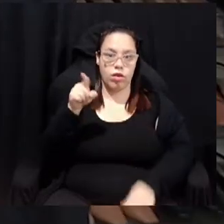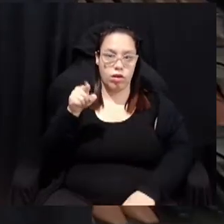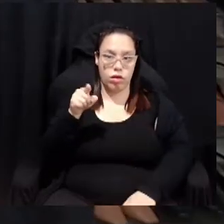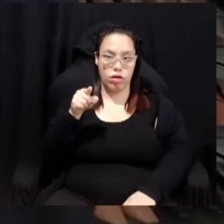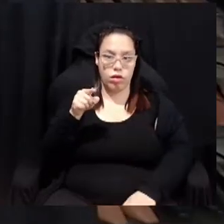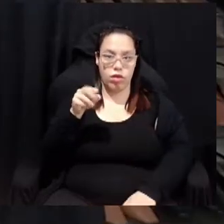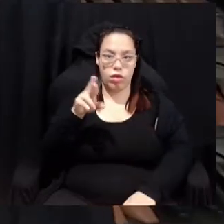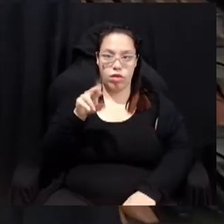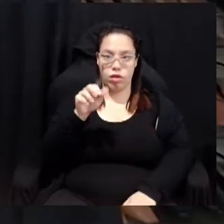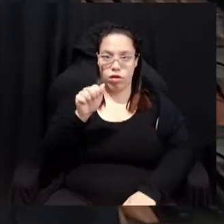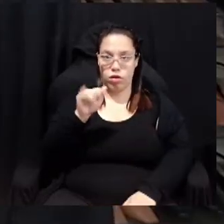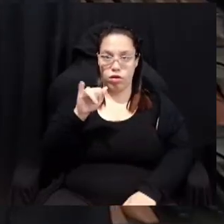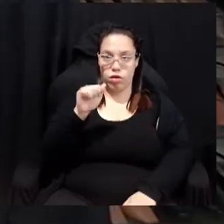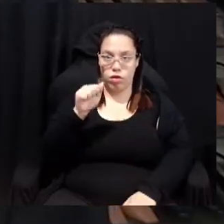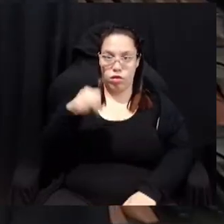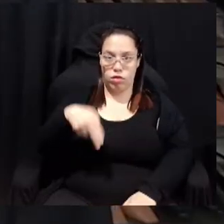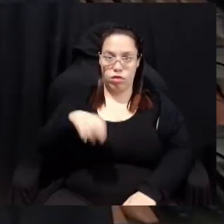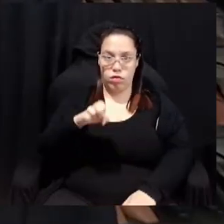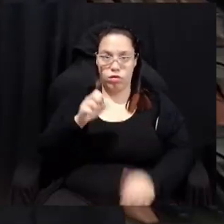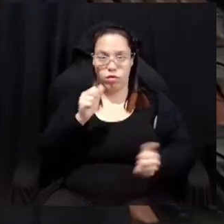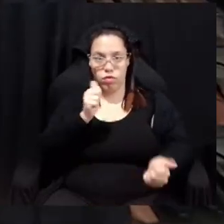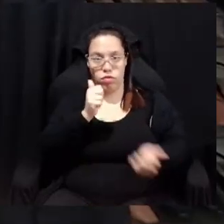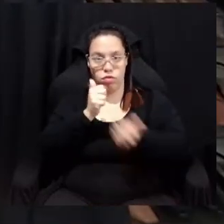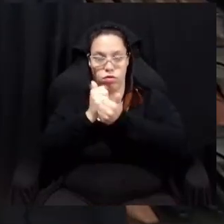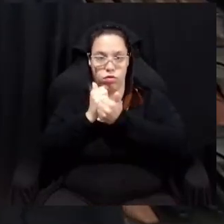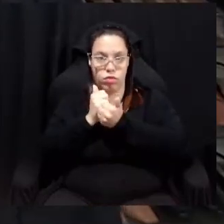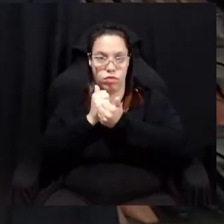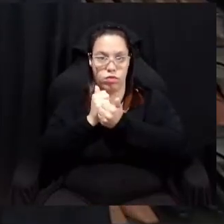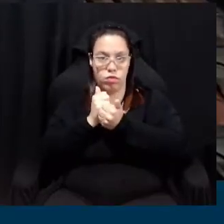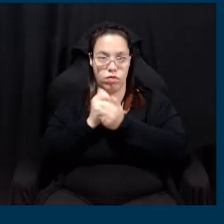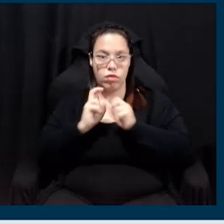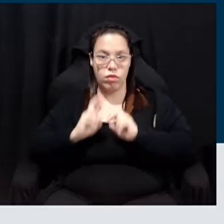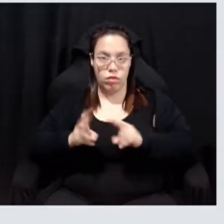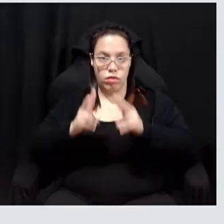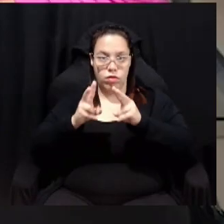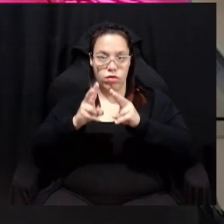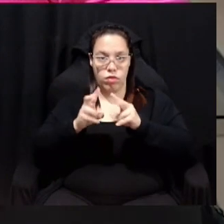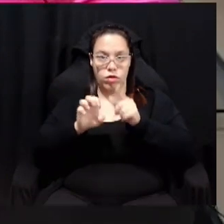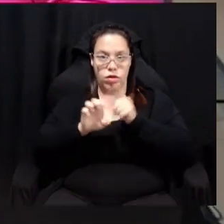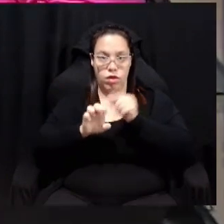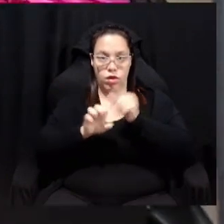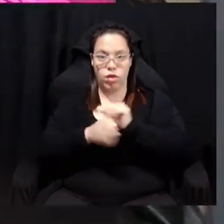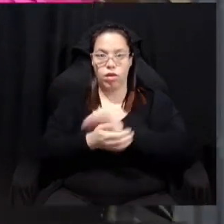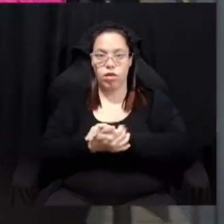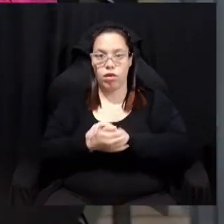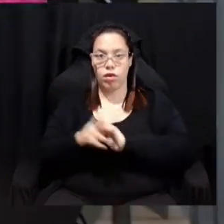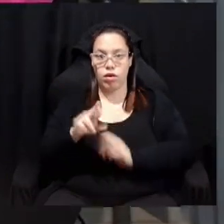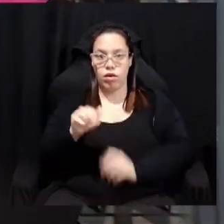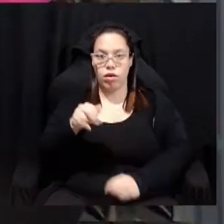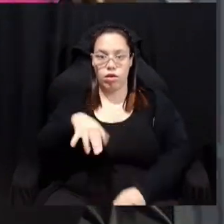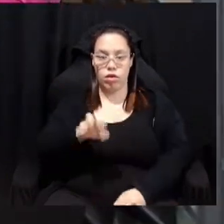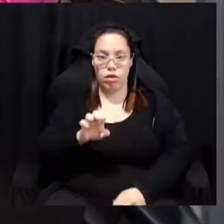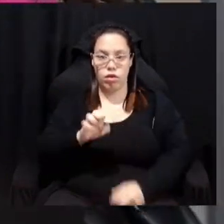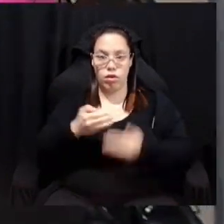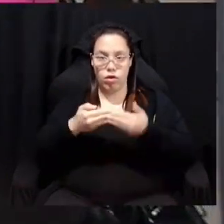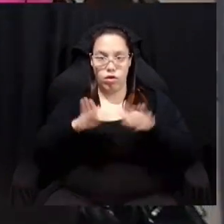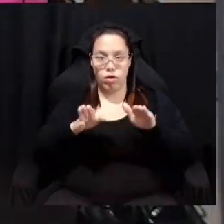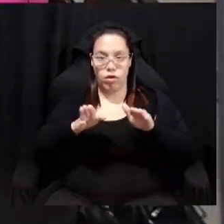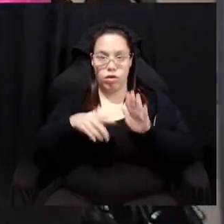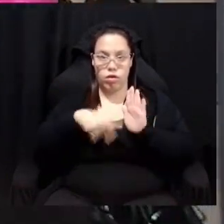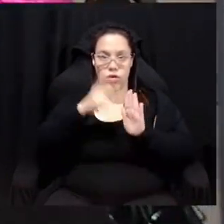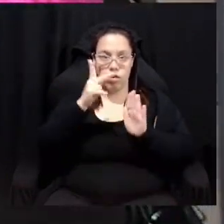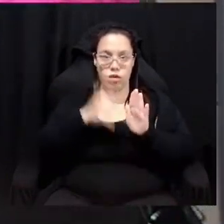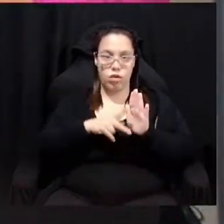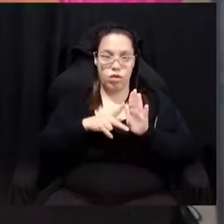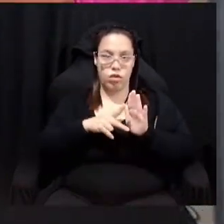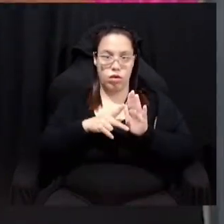Rayane, que fez uma parceria para dar continuidade ao seu negócio. A Rayane abriu o seu negócio durante a pandemia